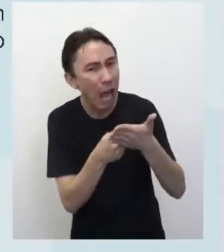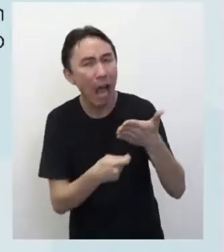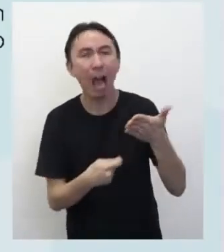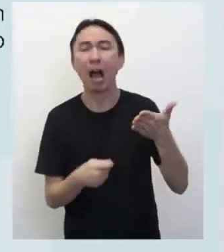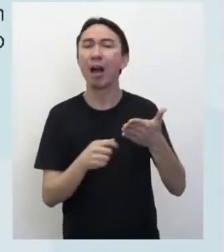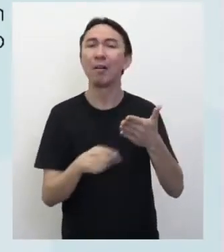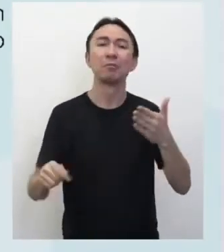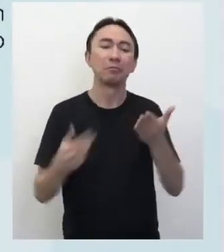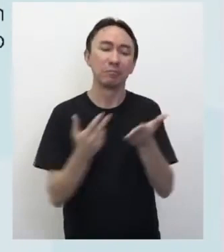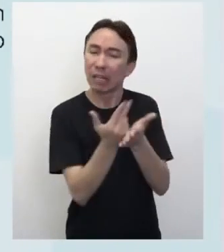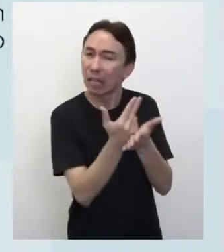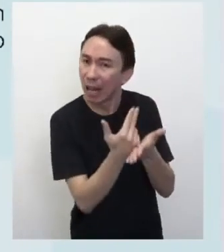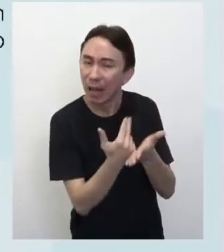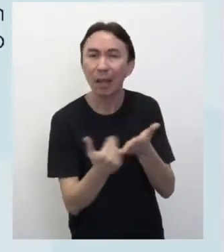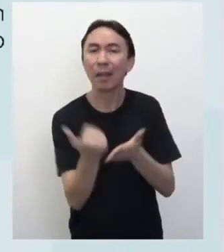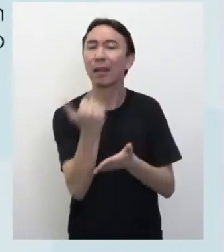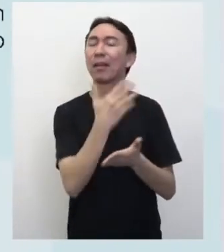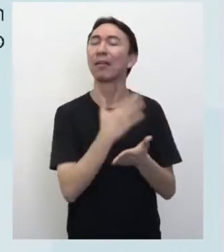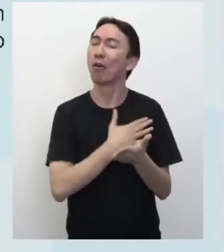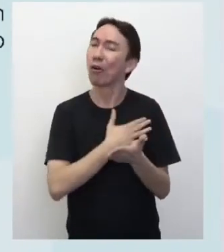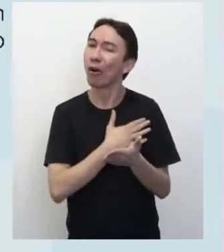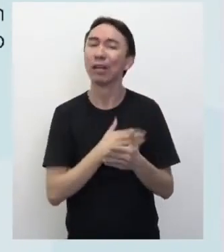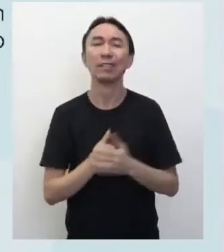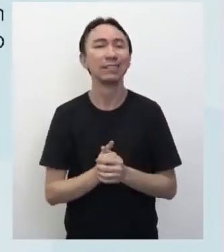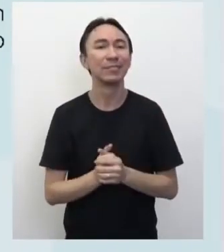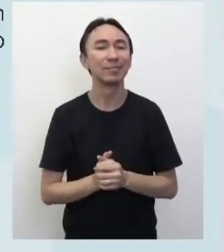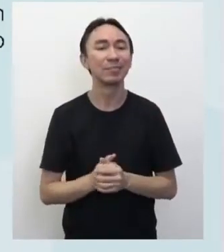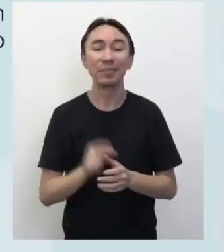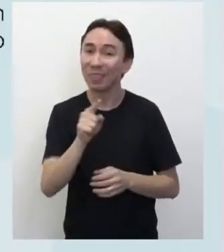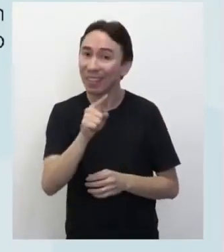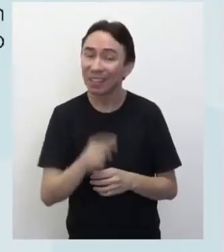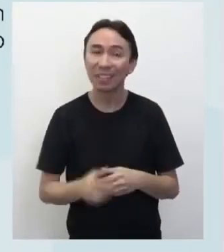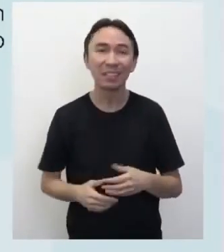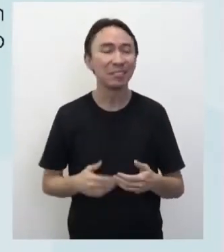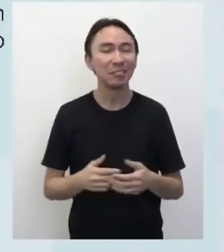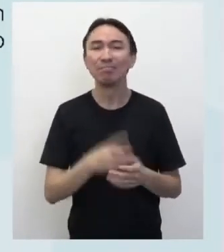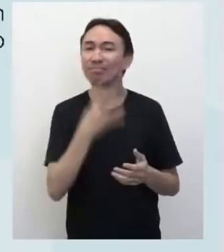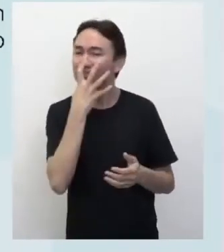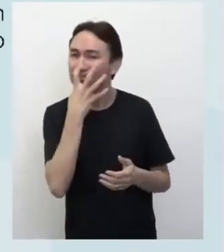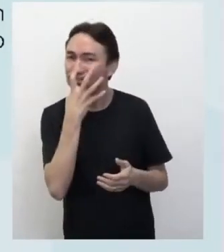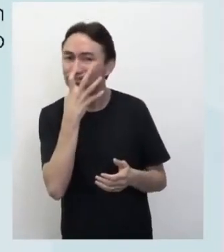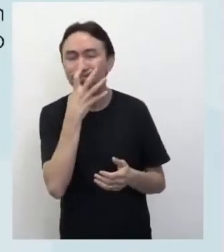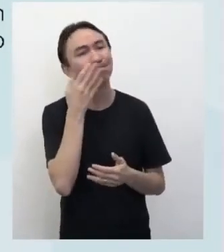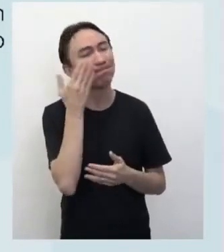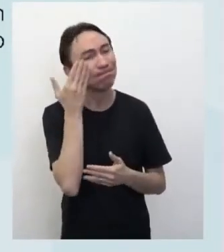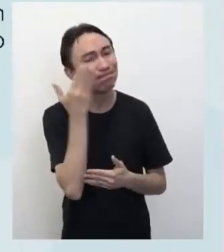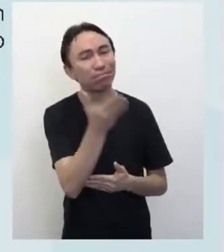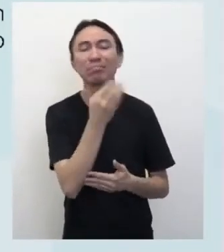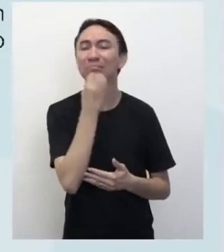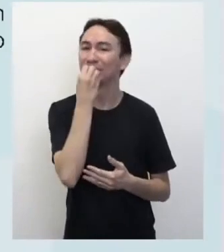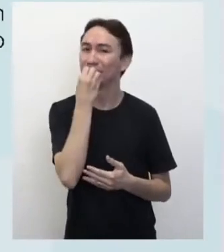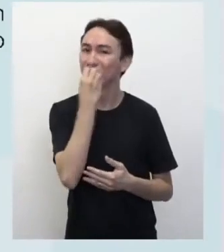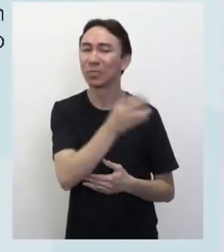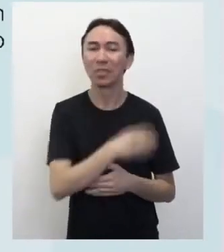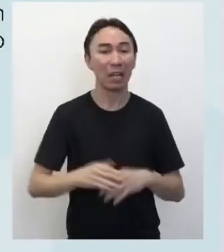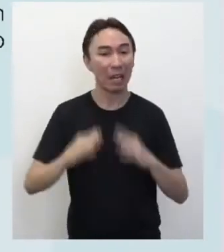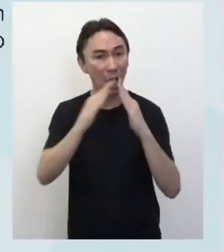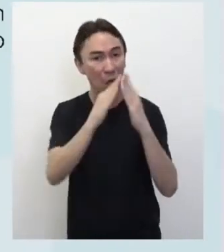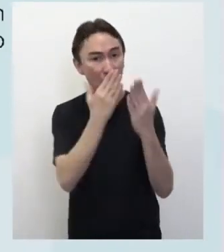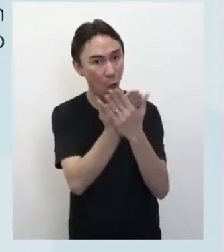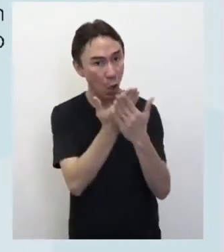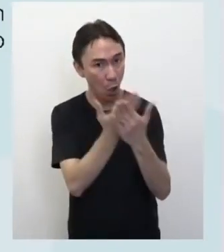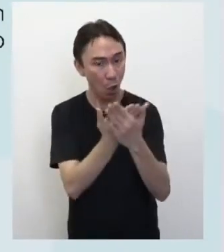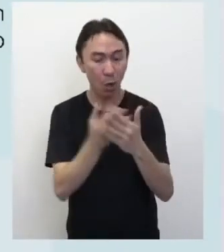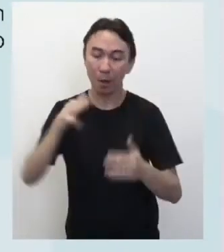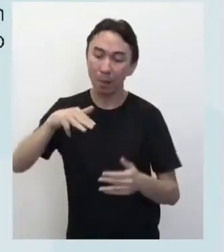em quadrinhos. E assim, gente, toda a nossa admiração pelo trabalho que é realizado lá na escola Maria do Carmo